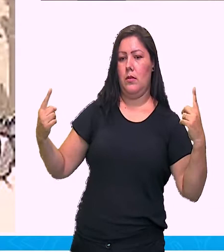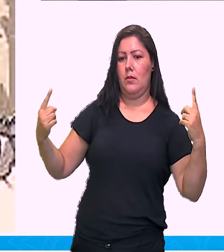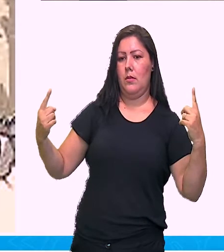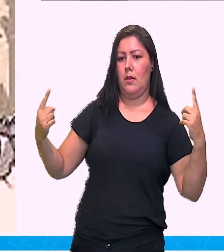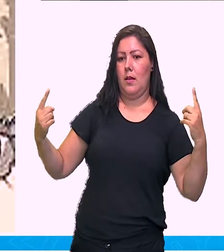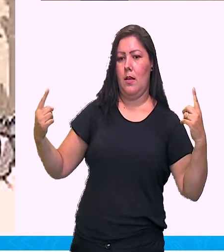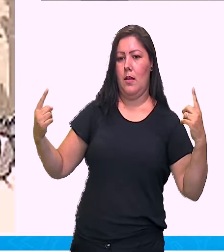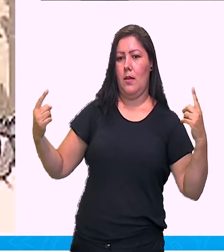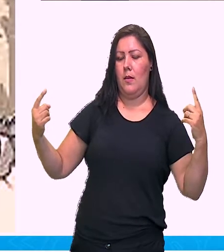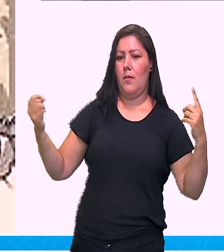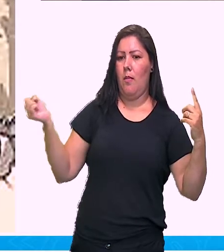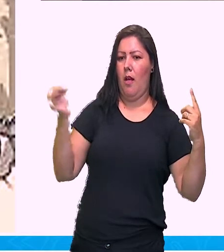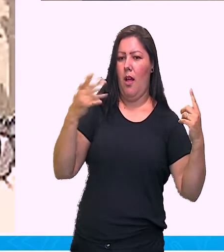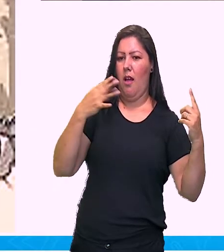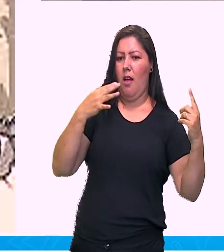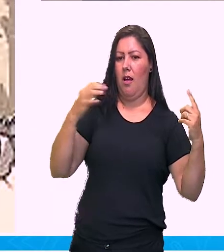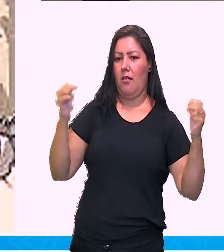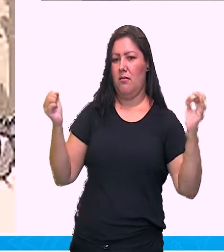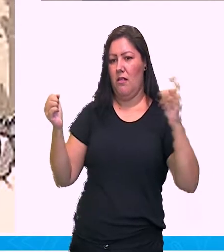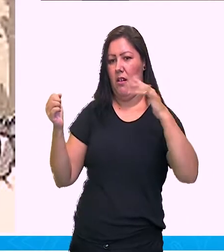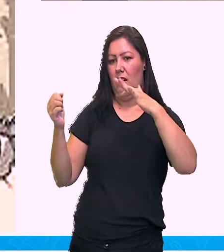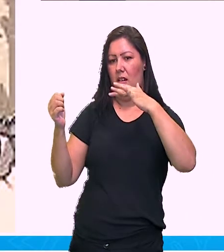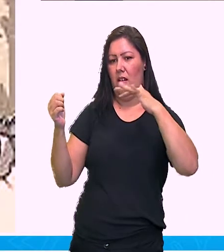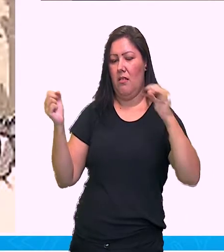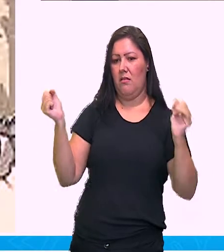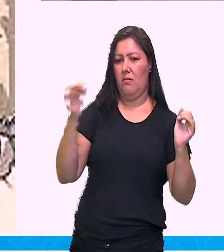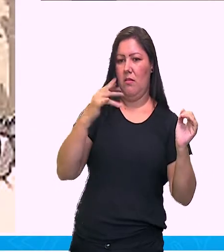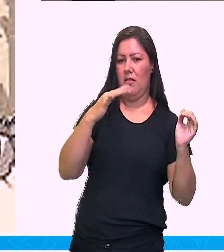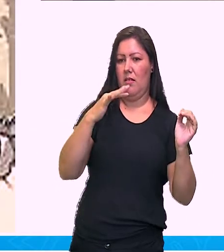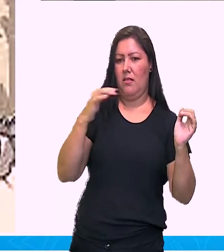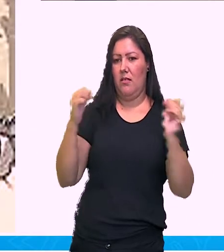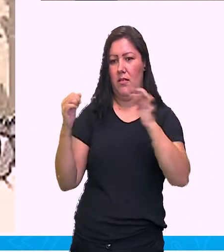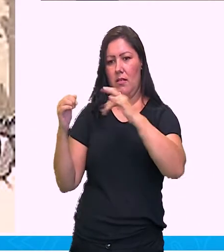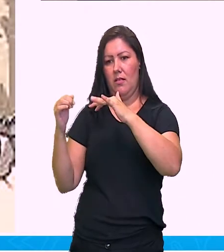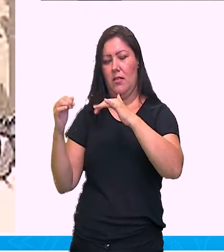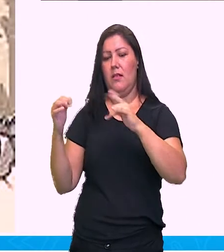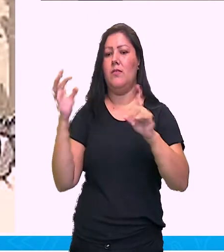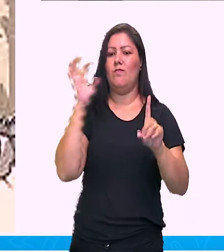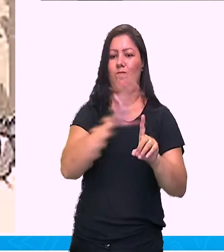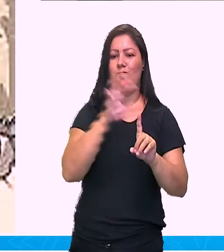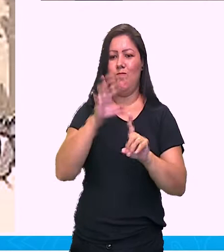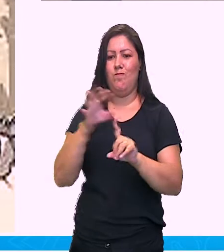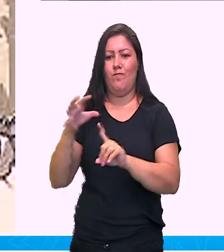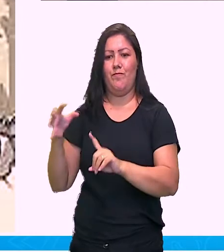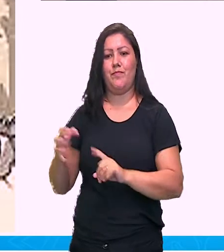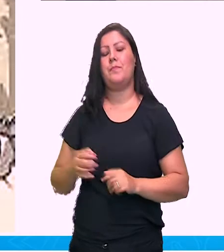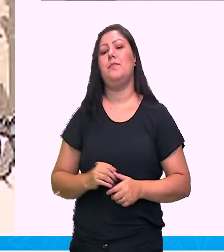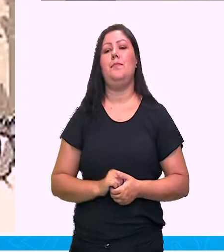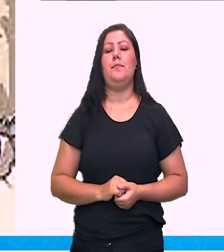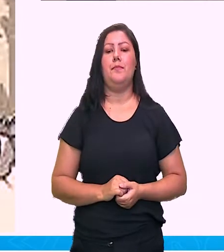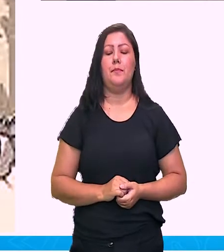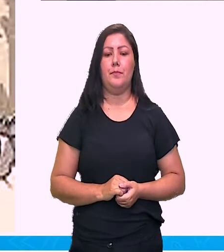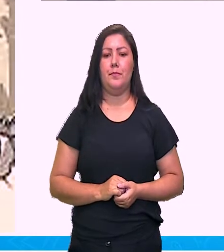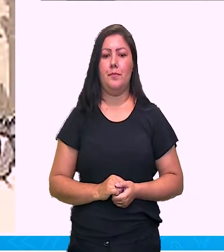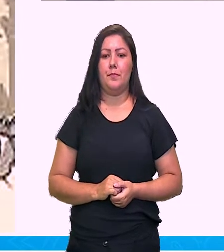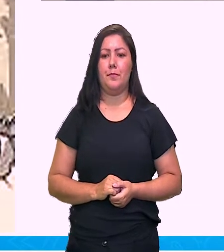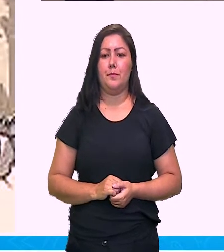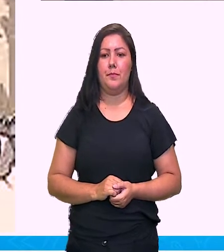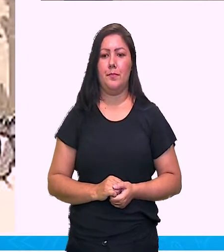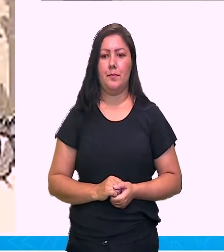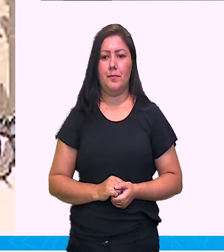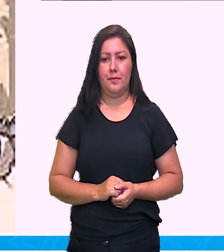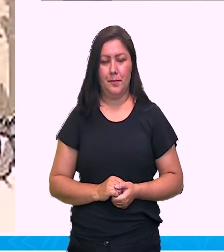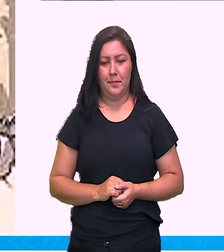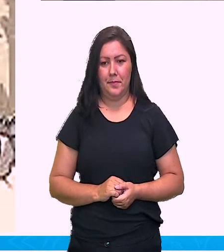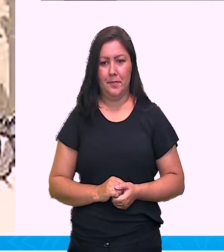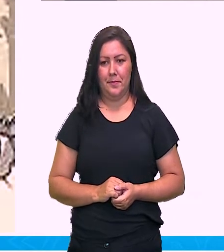os líderes ficavam de fora, mas a influência era deles.